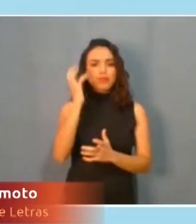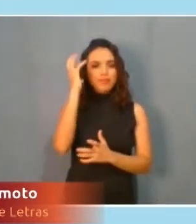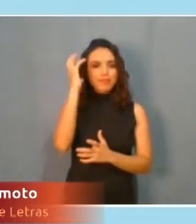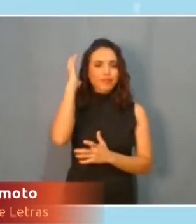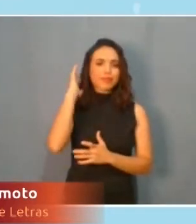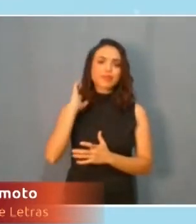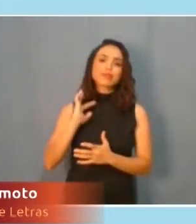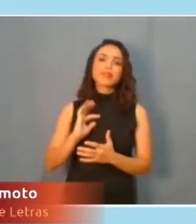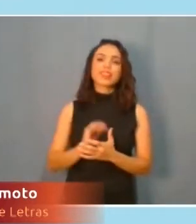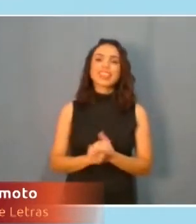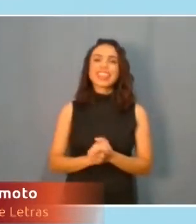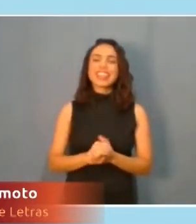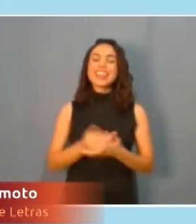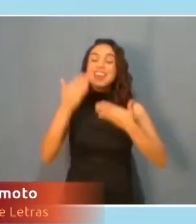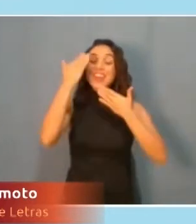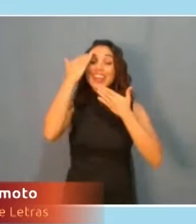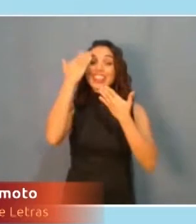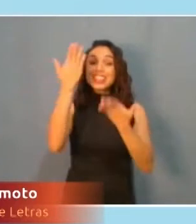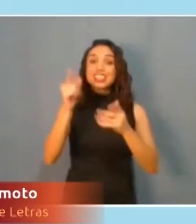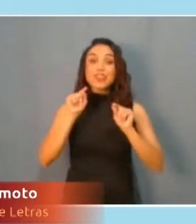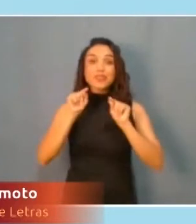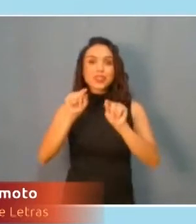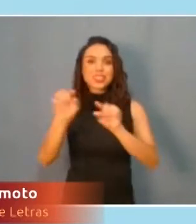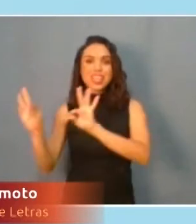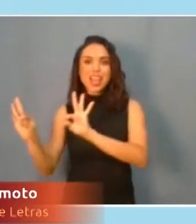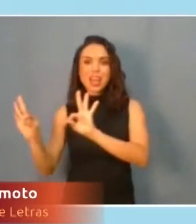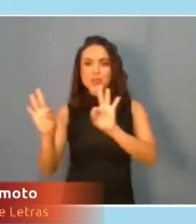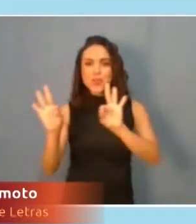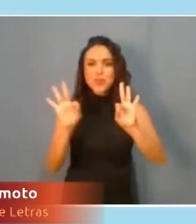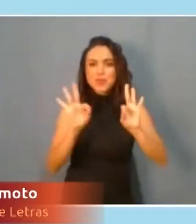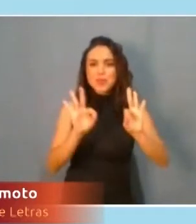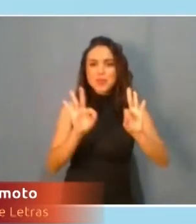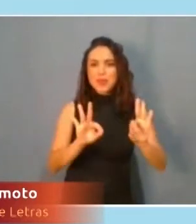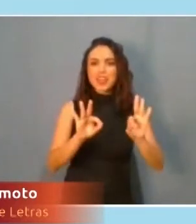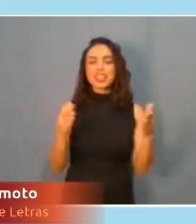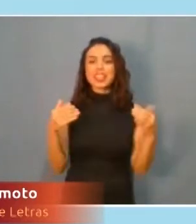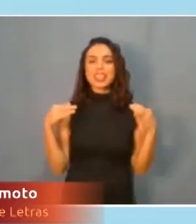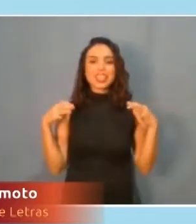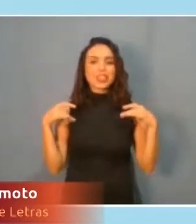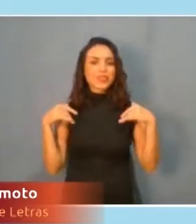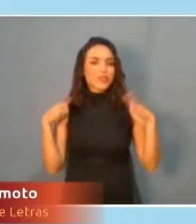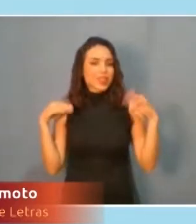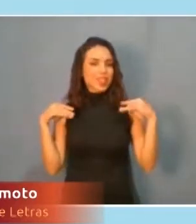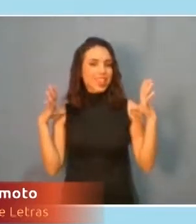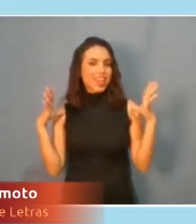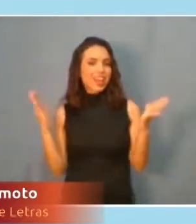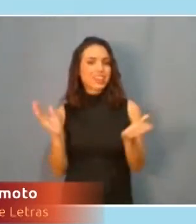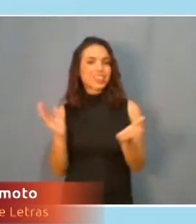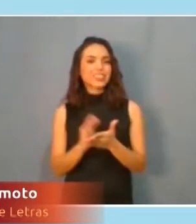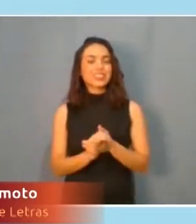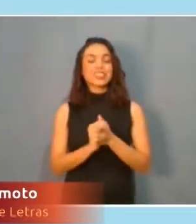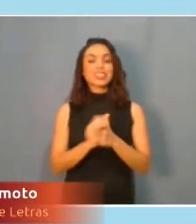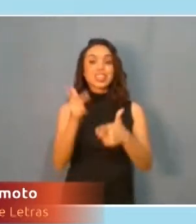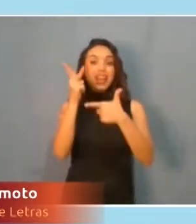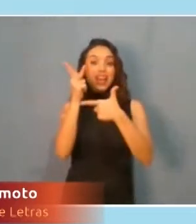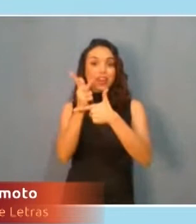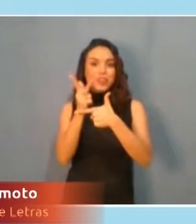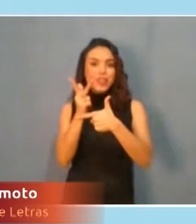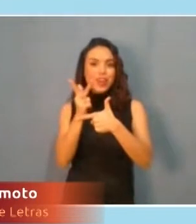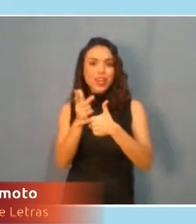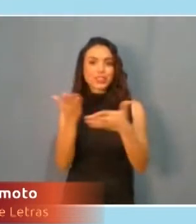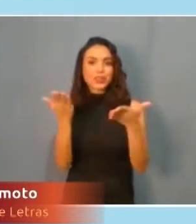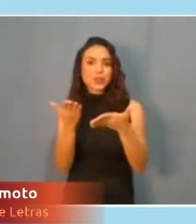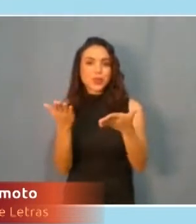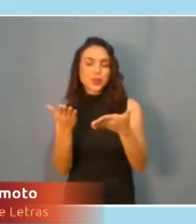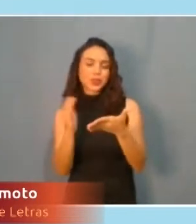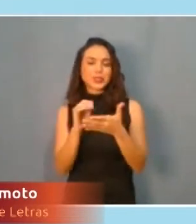nesse feriado. O nosso programa é gravado e por isso você não pode participar ao vivo com a gente. Mas eu vou deixar os nossos canais de comunicação só para que